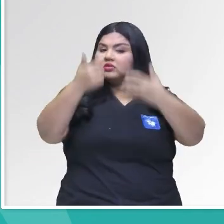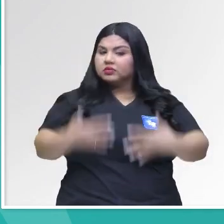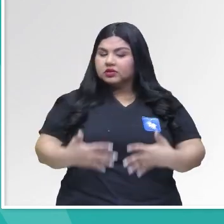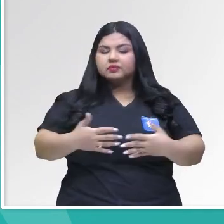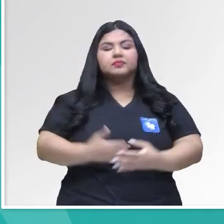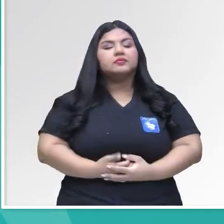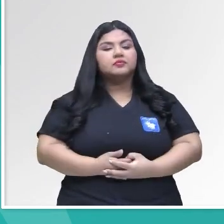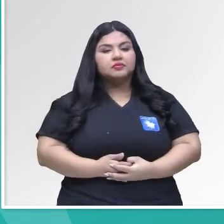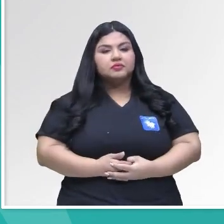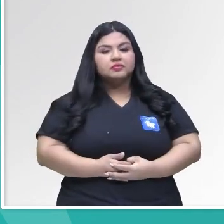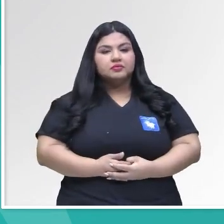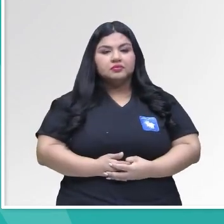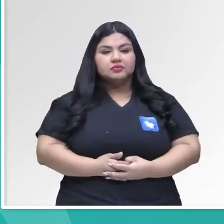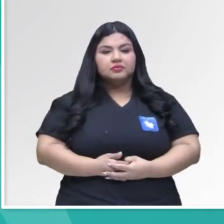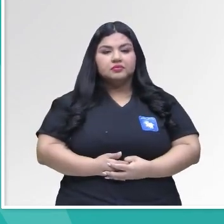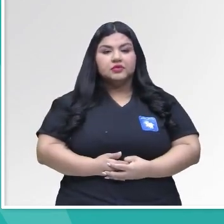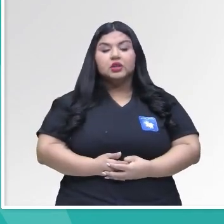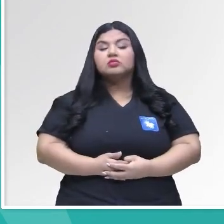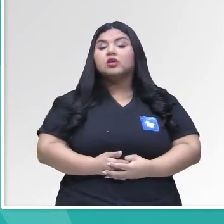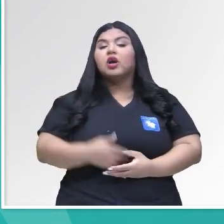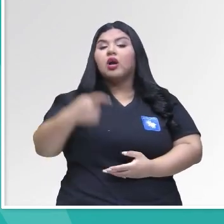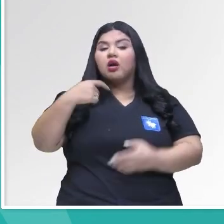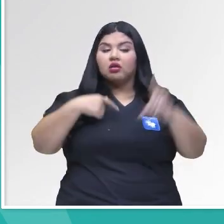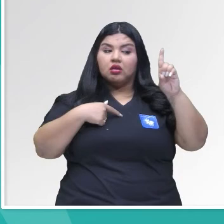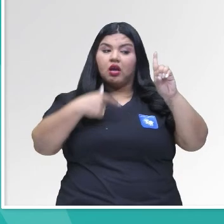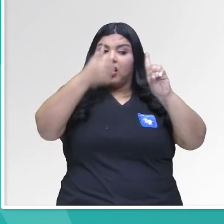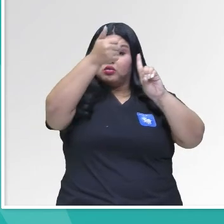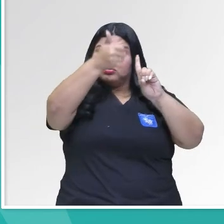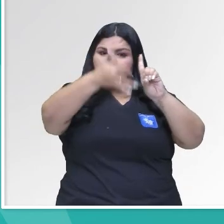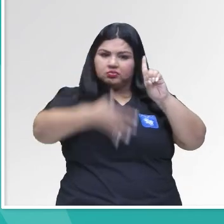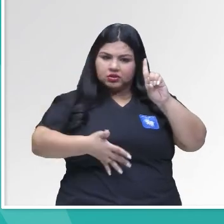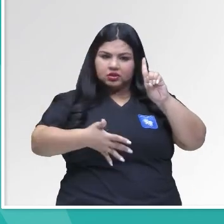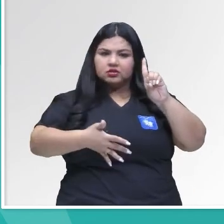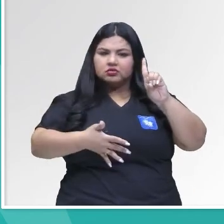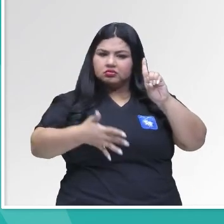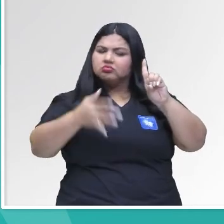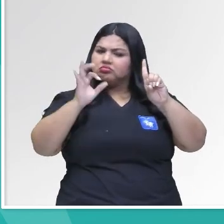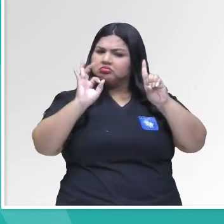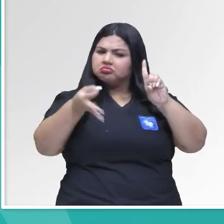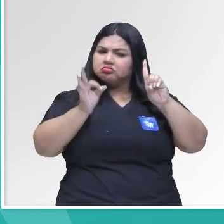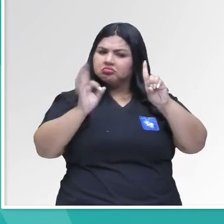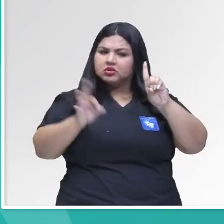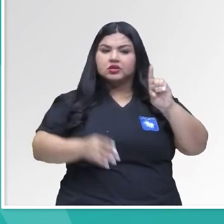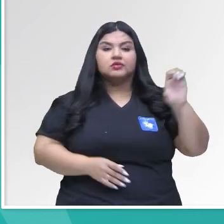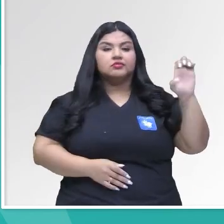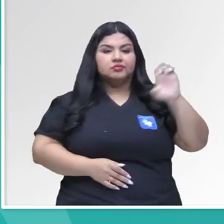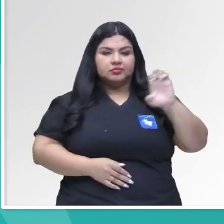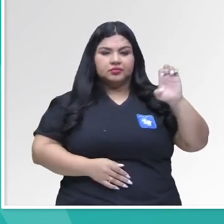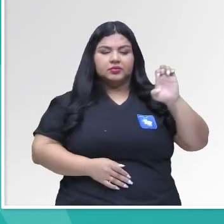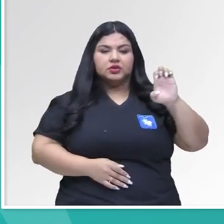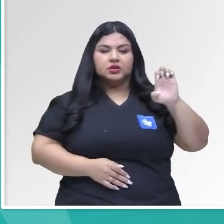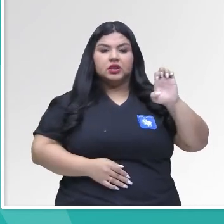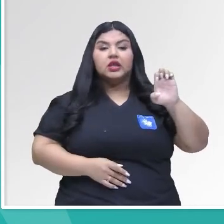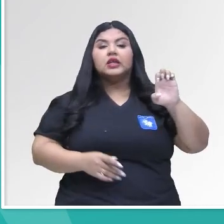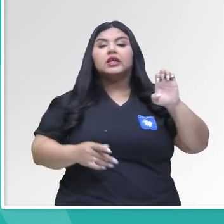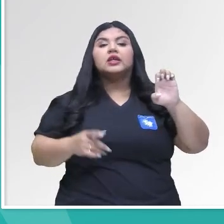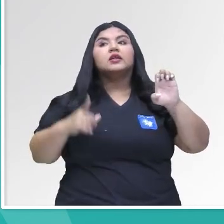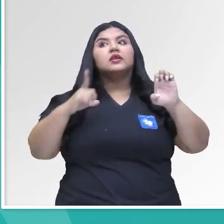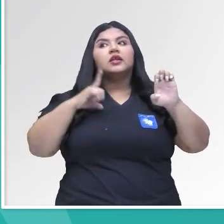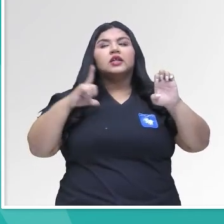explicação. Estou explicando na letra D, explicação, exatamente. E na letra E, eu tenho a tal